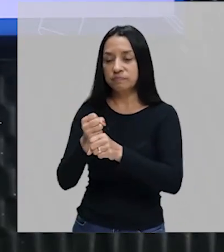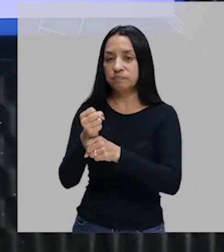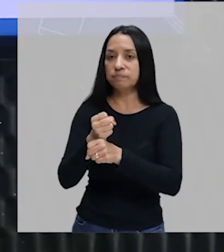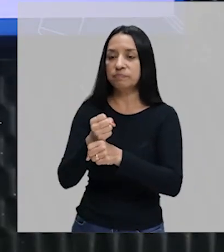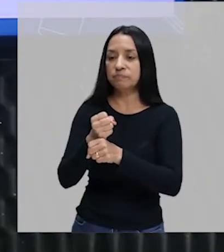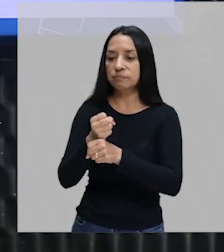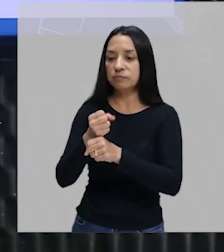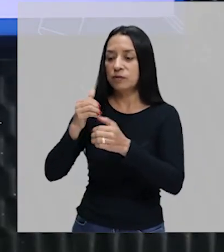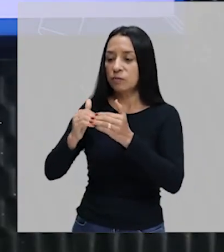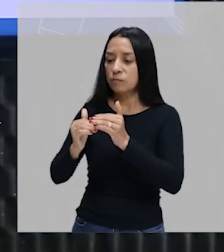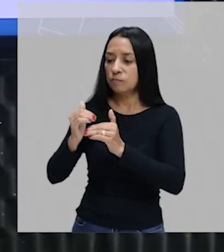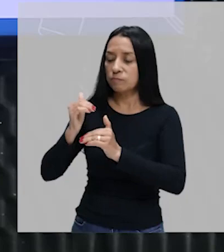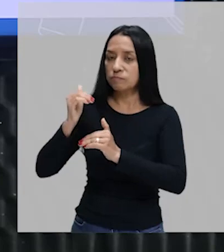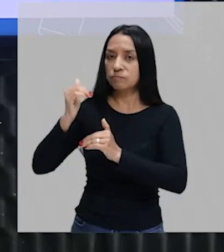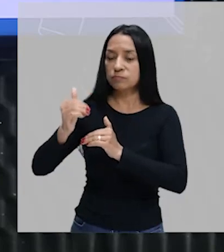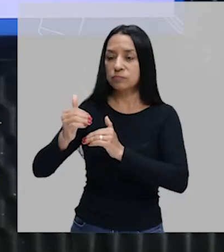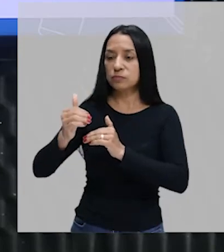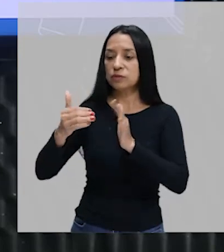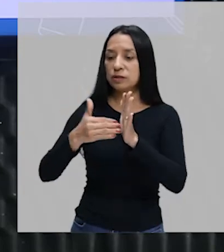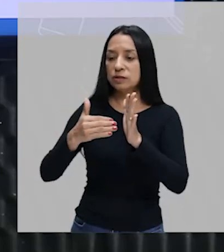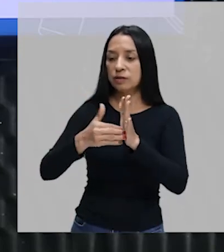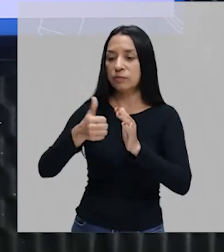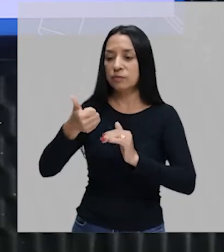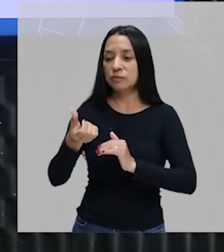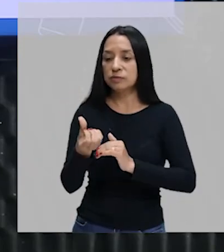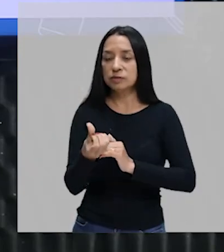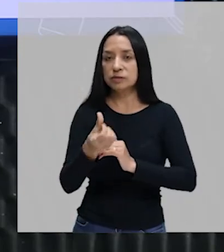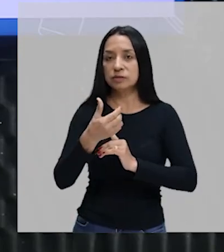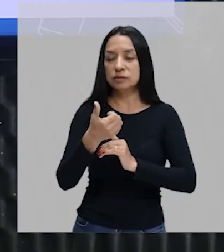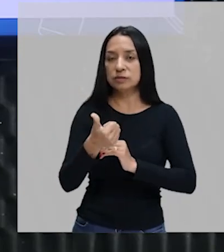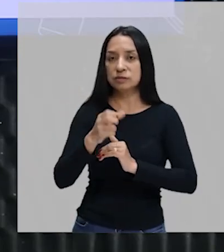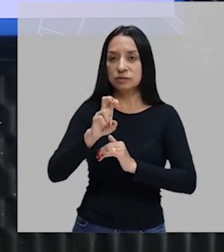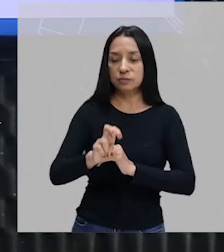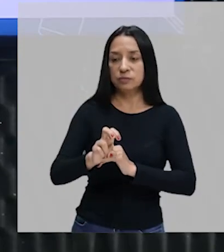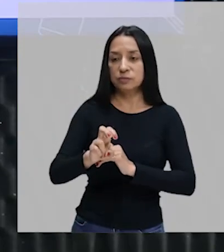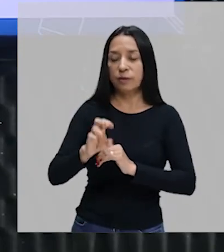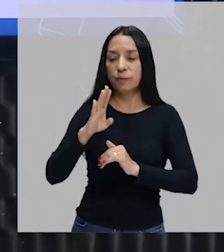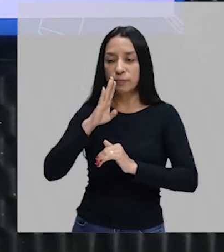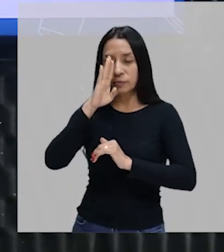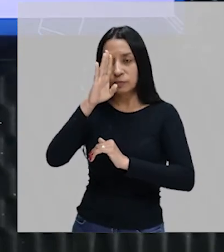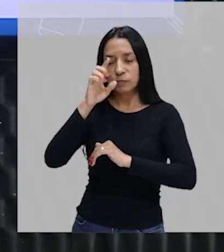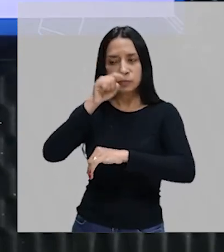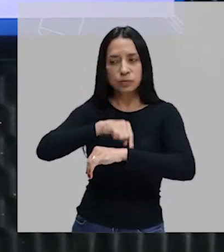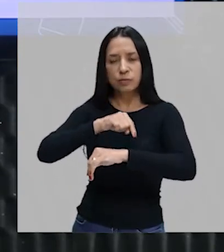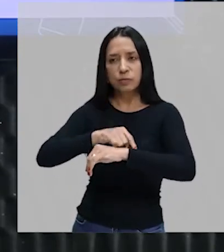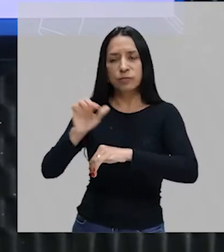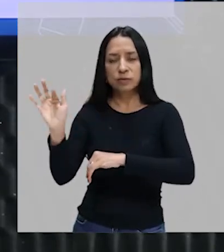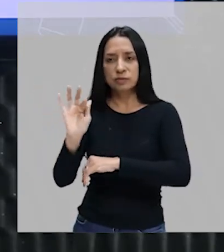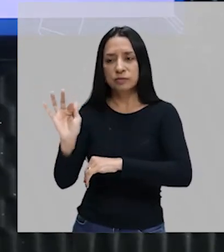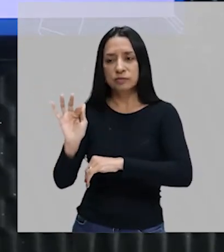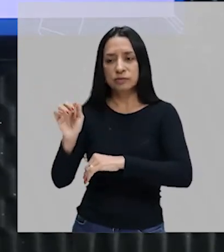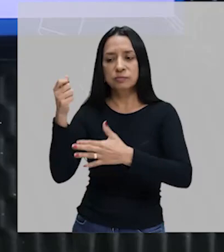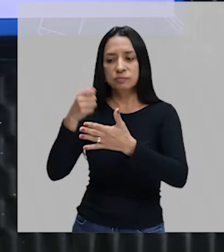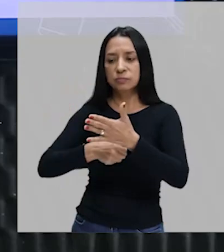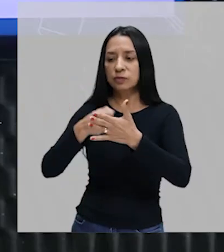né? De 1612 a 1615, principalmente, que é o momento ali da França Equinocial, onde eles vão tentar fundar um núcleo